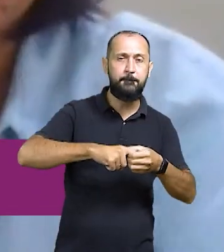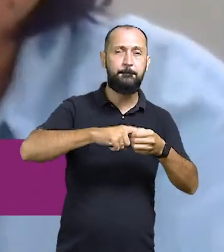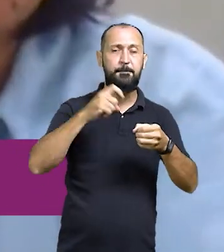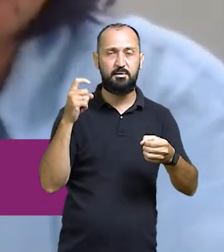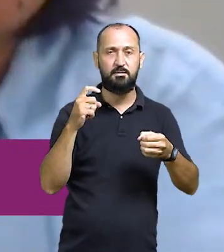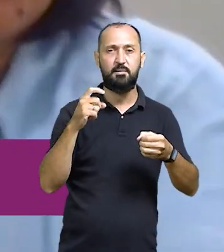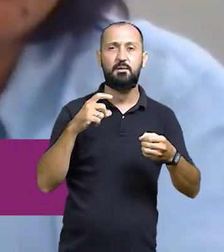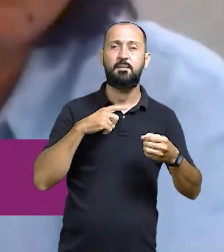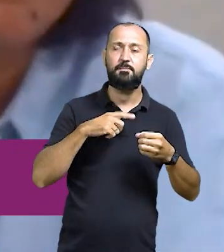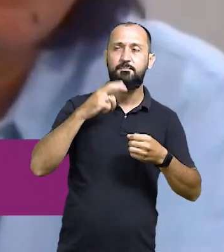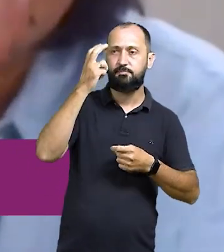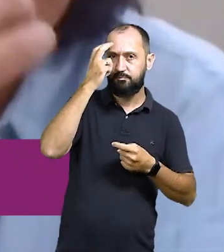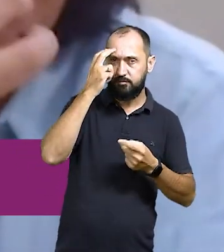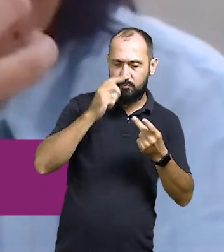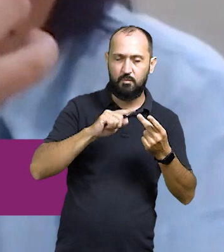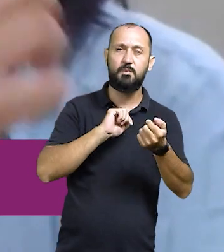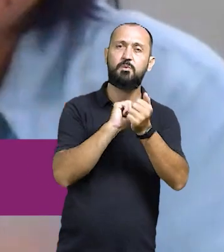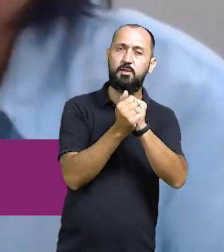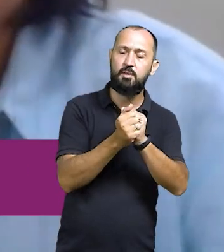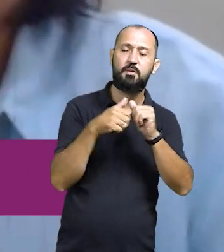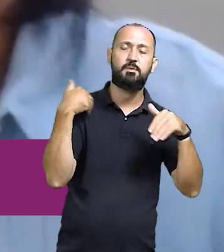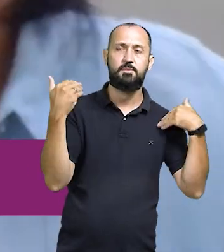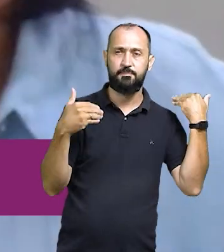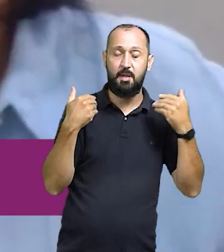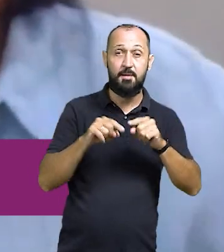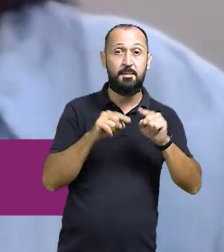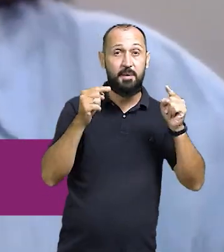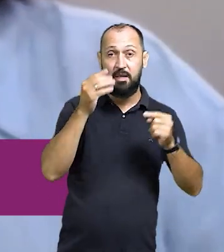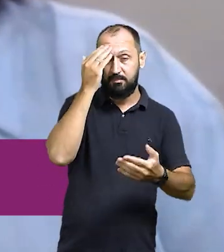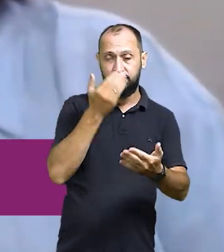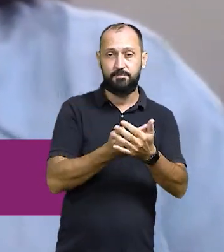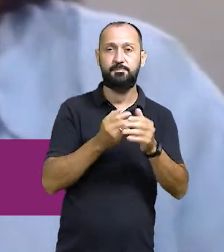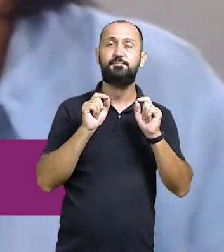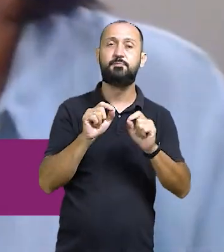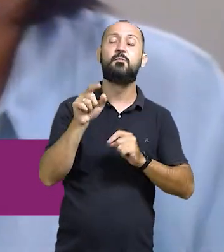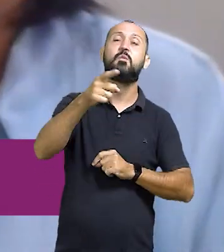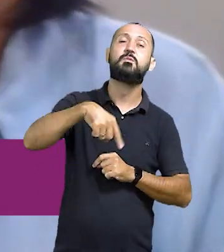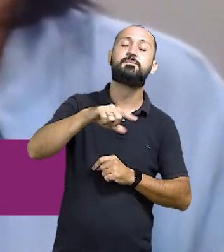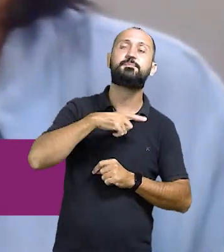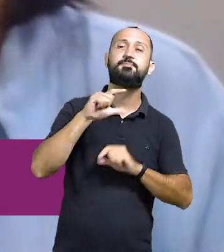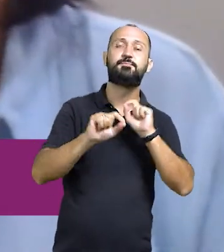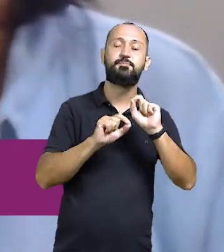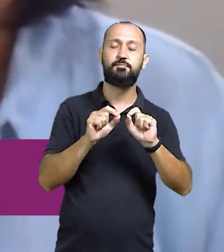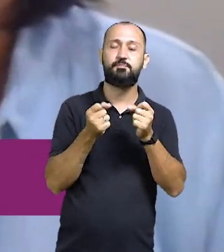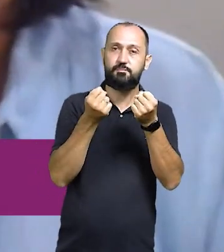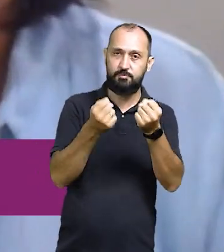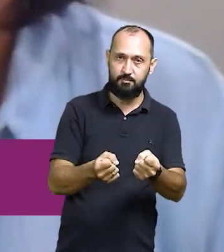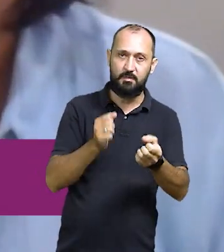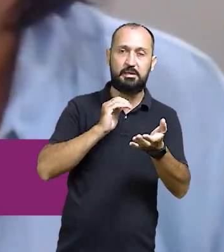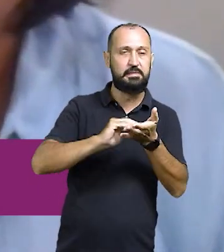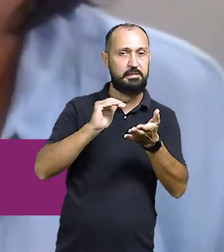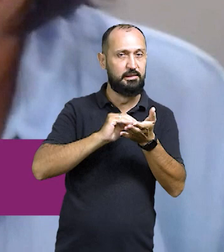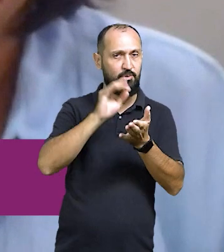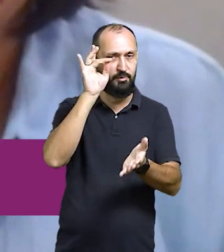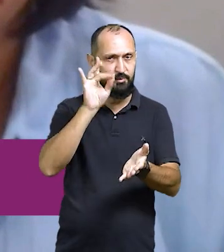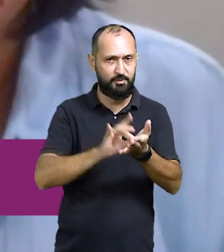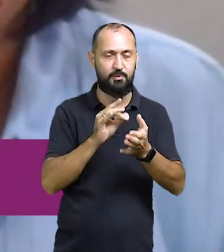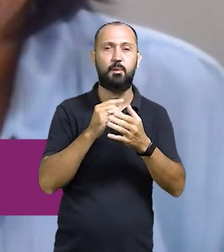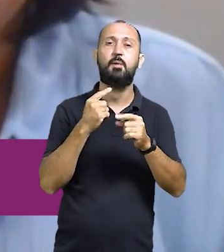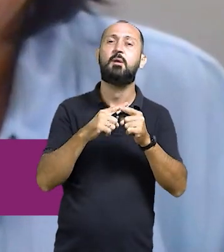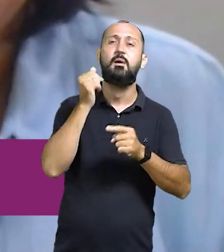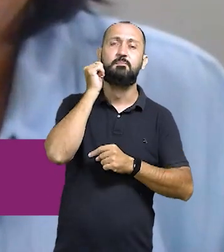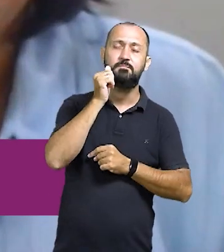ações mais em Campo Grande, né, na capital, naturalmente, por vezes acaba sendo mais fácil de articular. Por